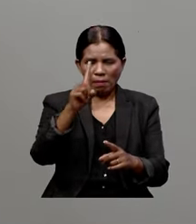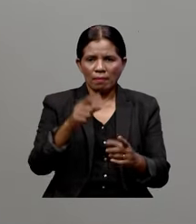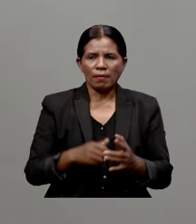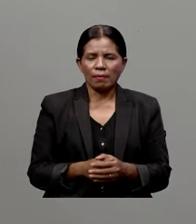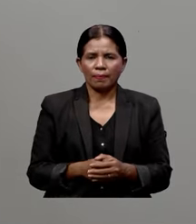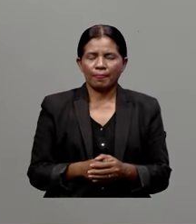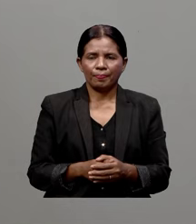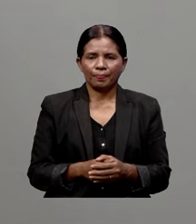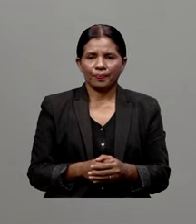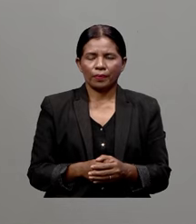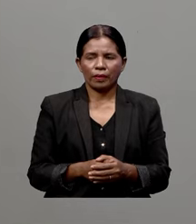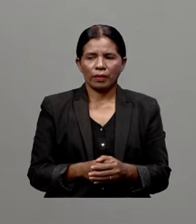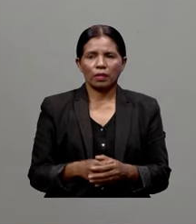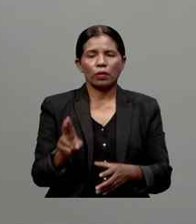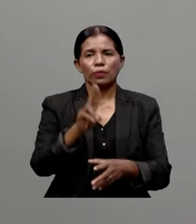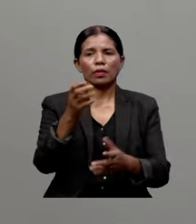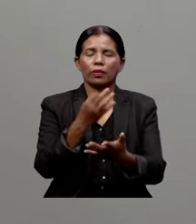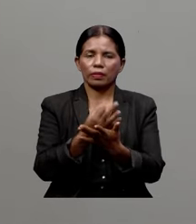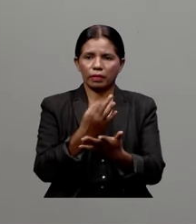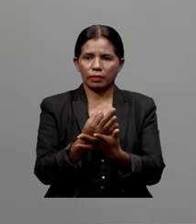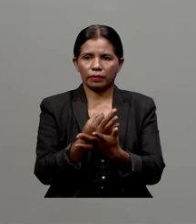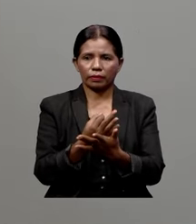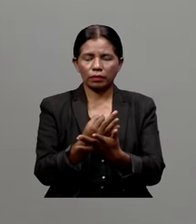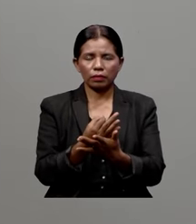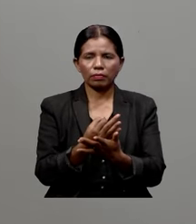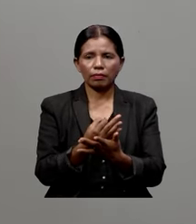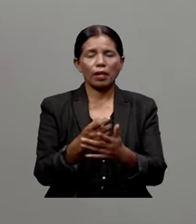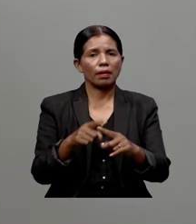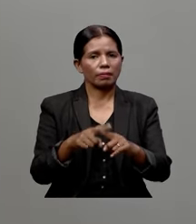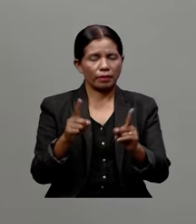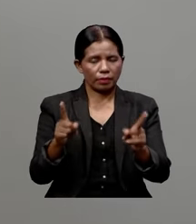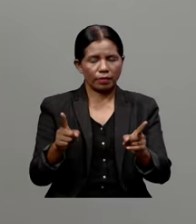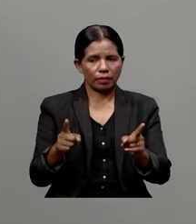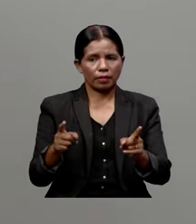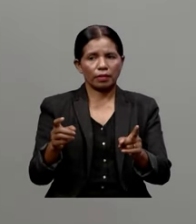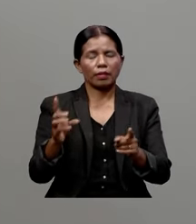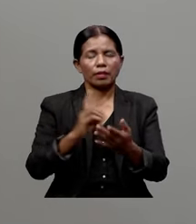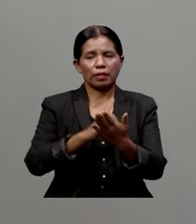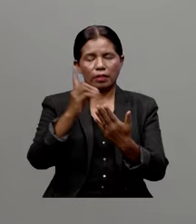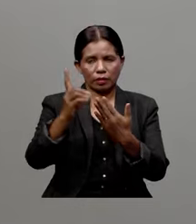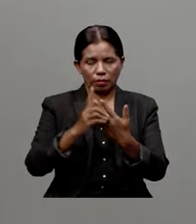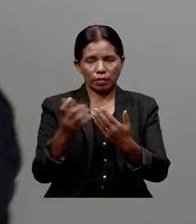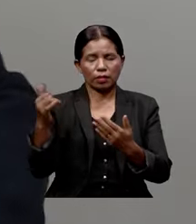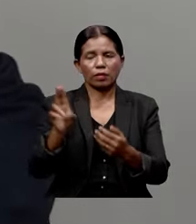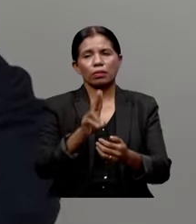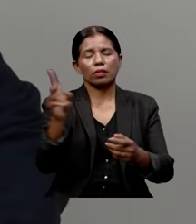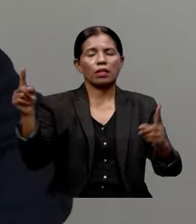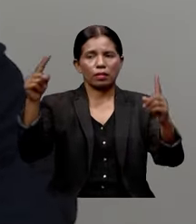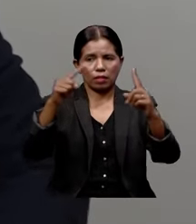61%. Kata execução ne é sair de tuan. Mas dezembro se não execução ne bele atinge